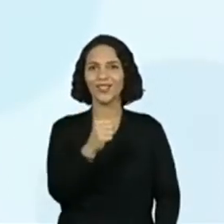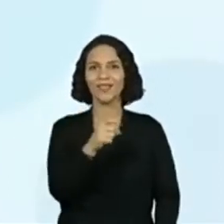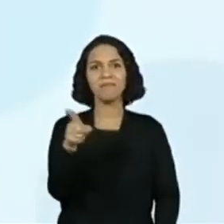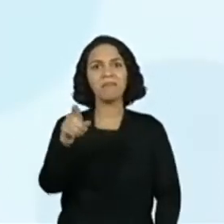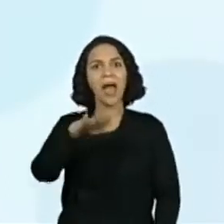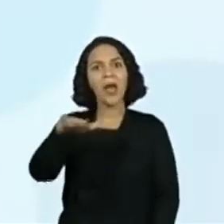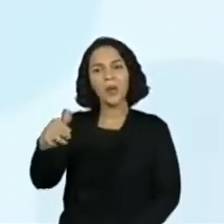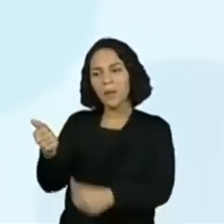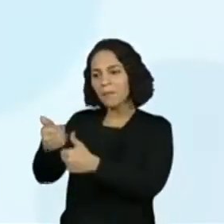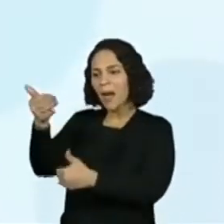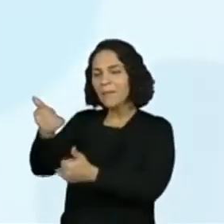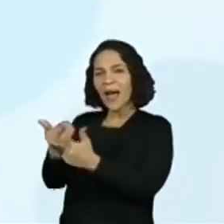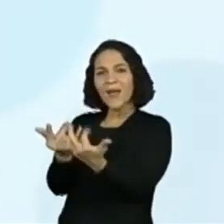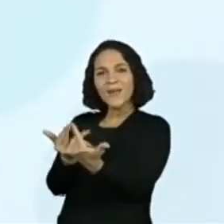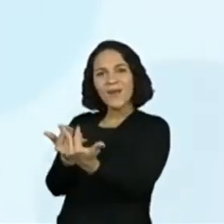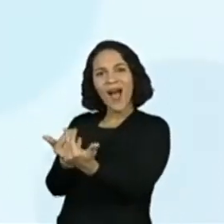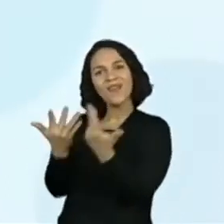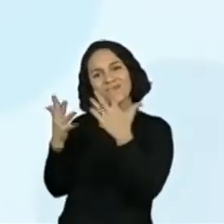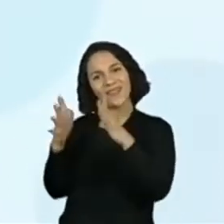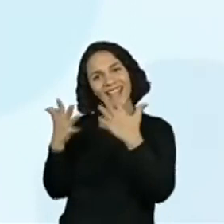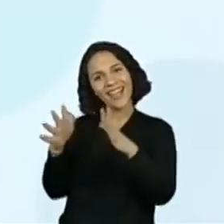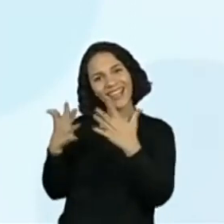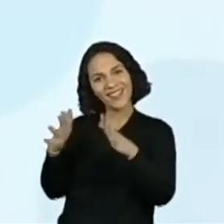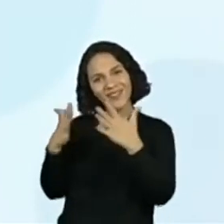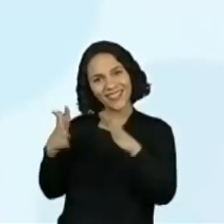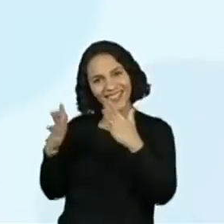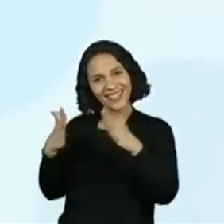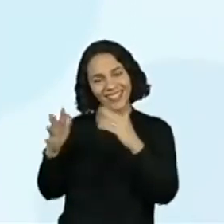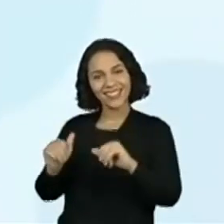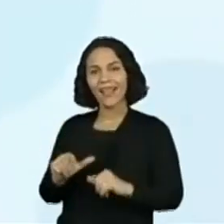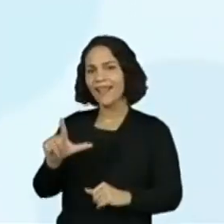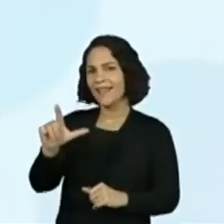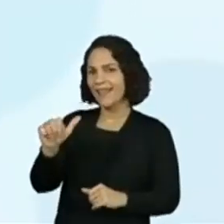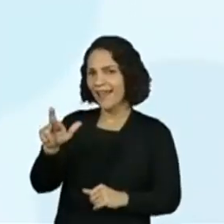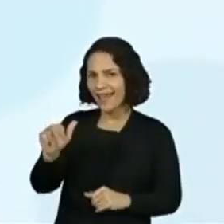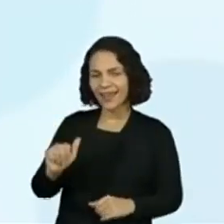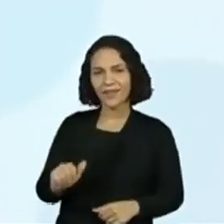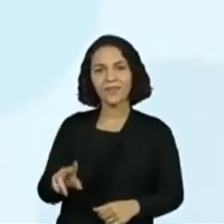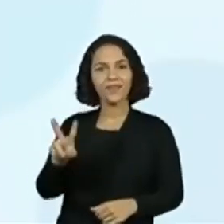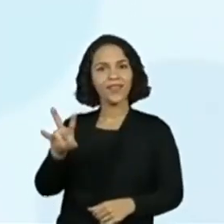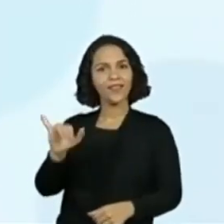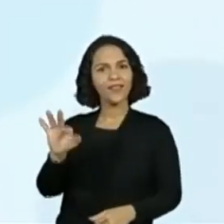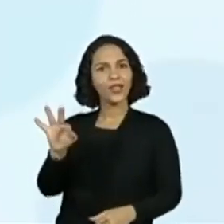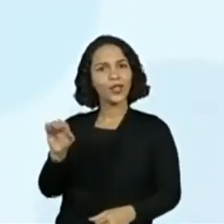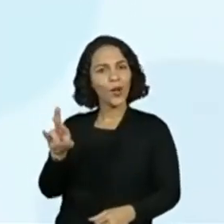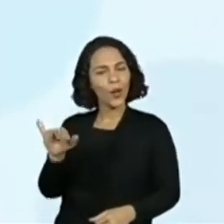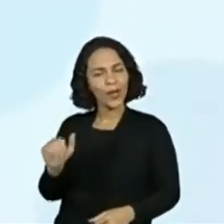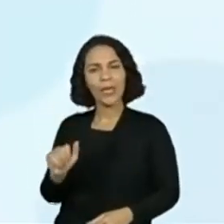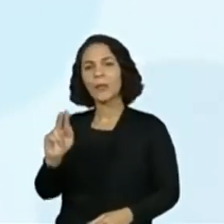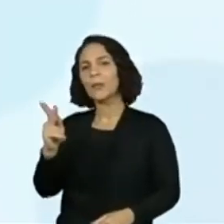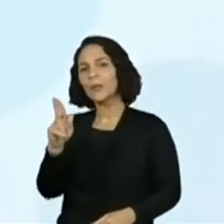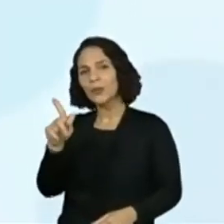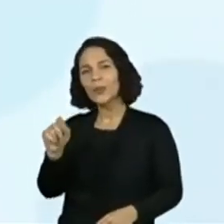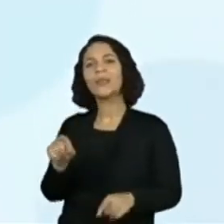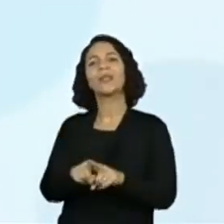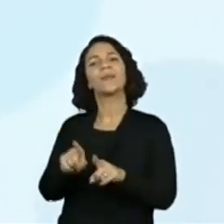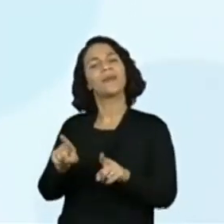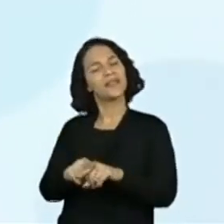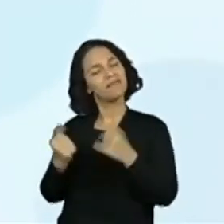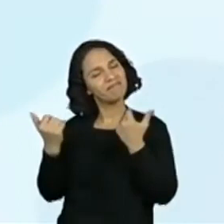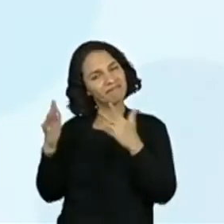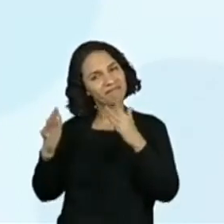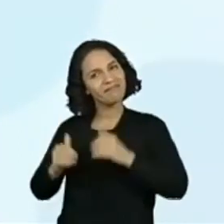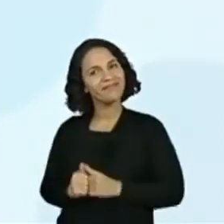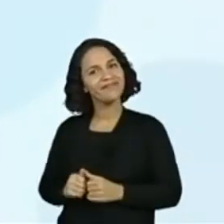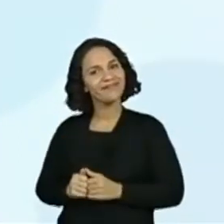já colocando todos esses resultados. A Lara, a Vitória, o Hugo já havia colocado também. Muito bom.